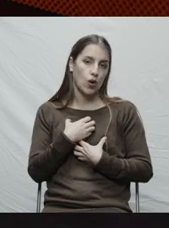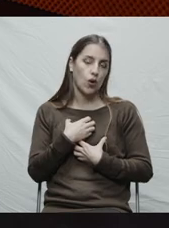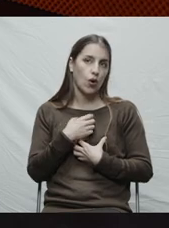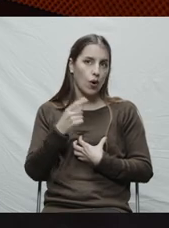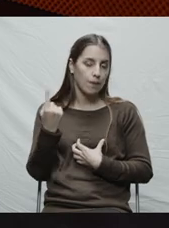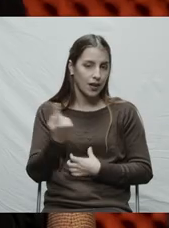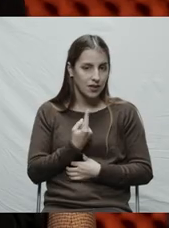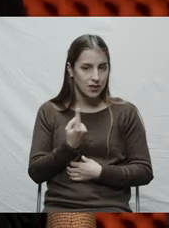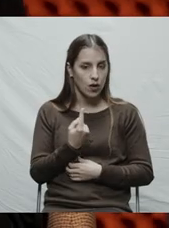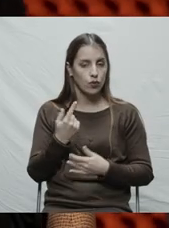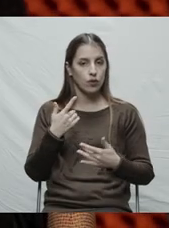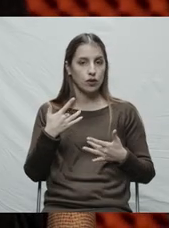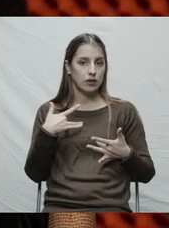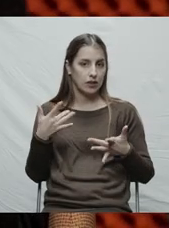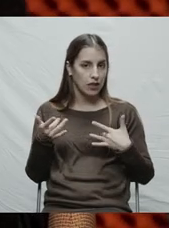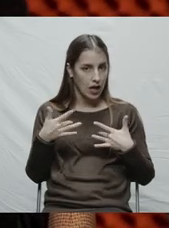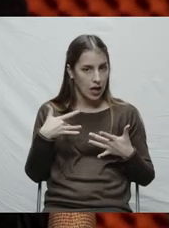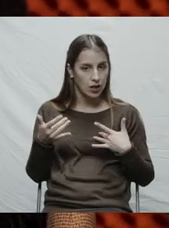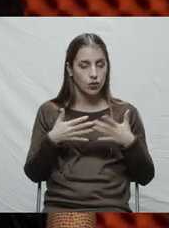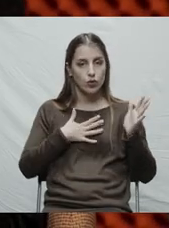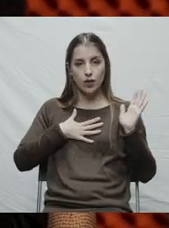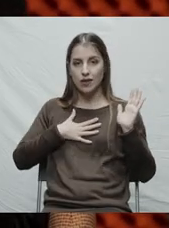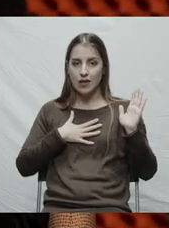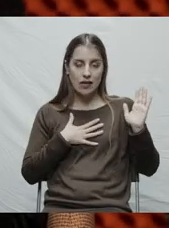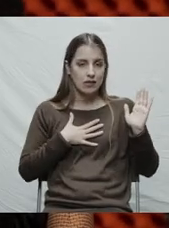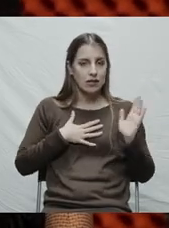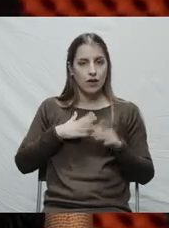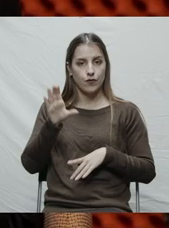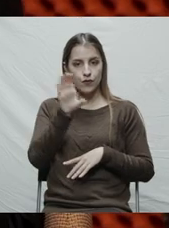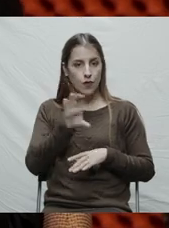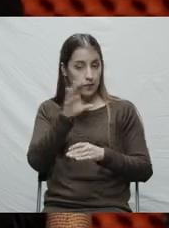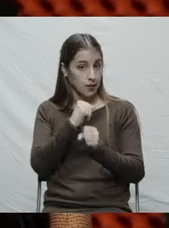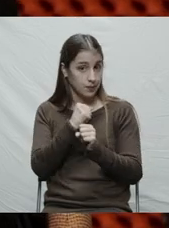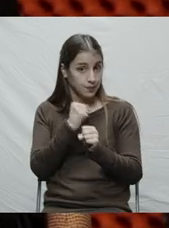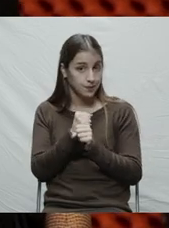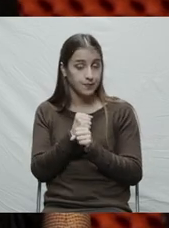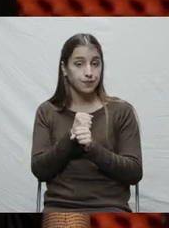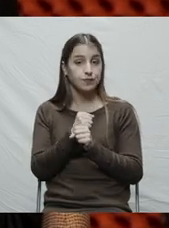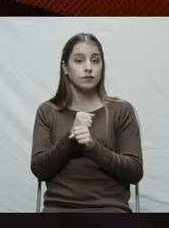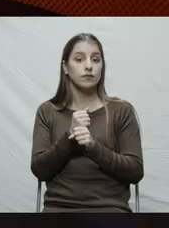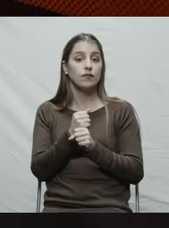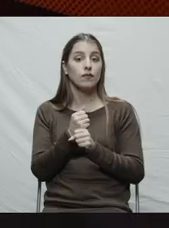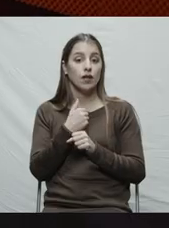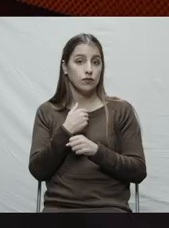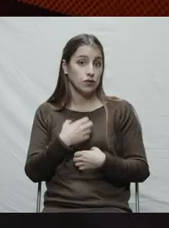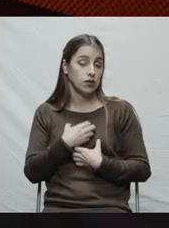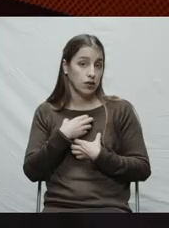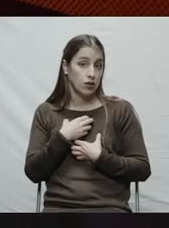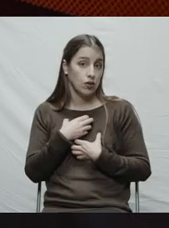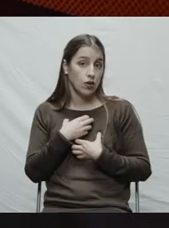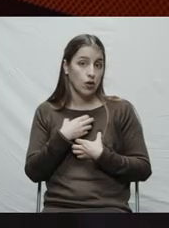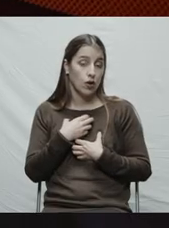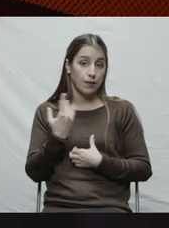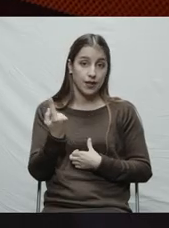a teatro e a dança e a formas de trabalhar o corpo e o Oriente também, sentia uma obrigação de saber o máximo